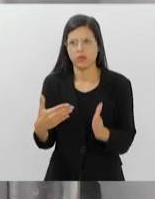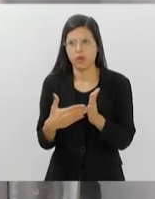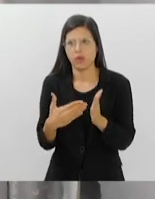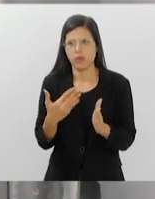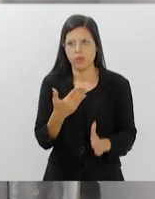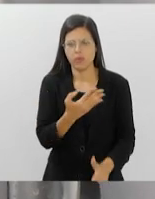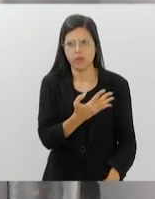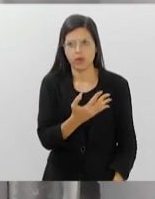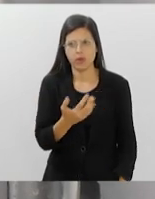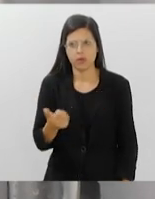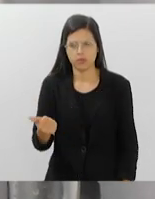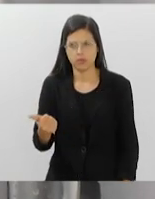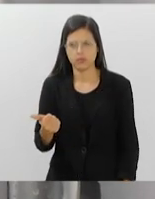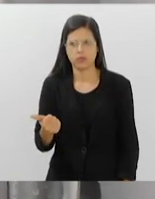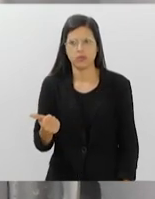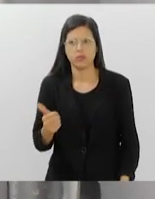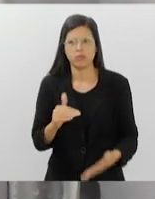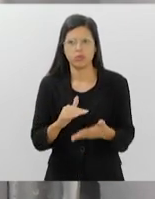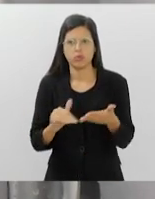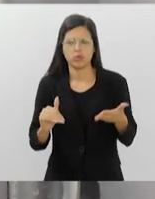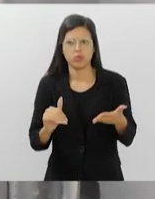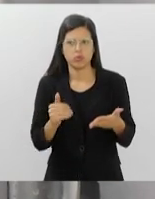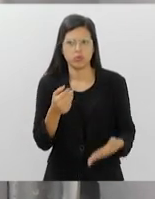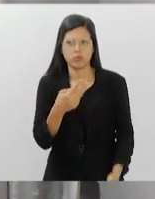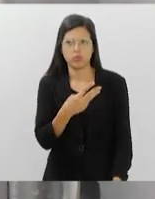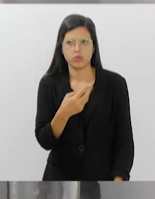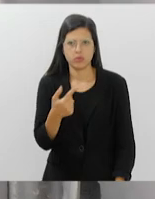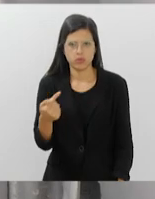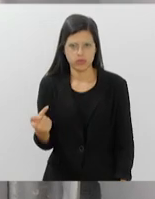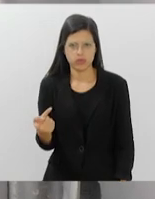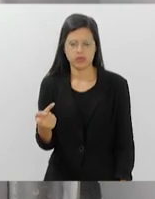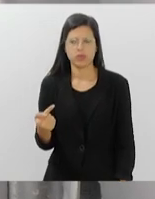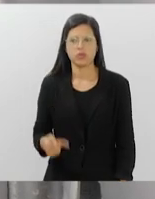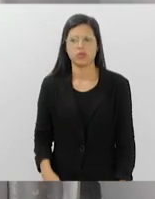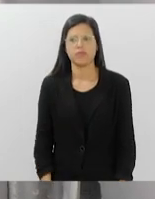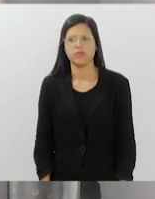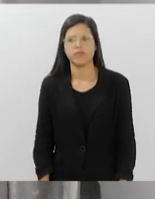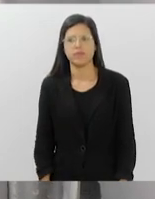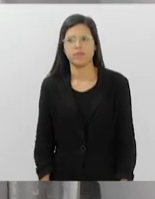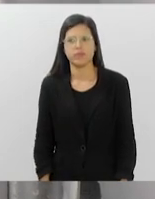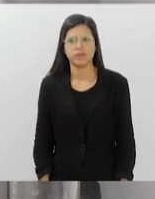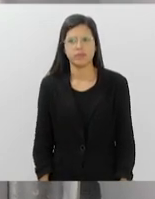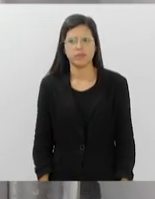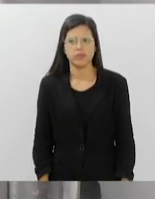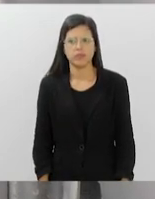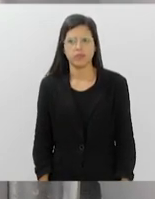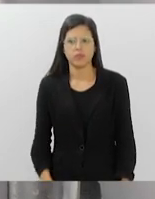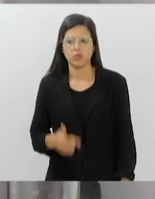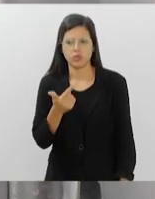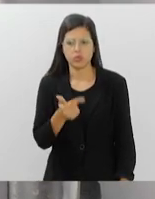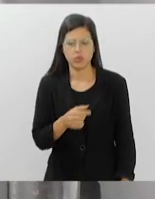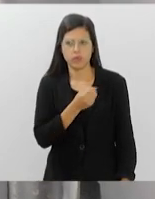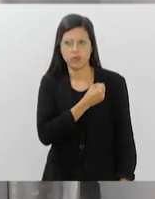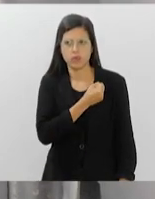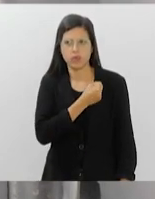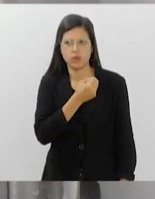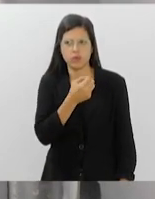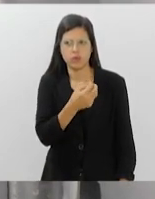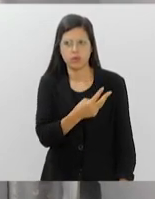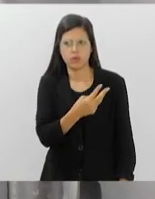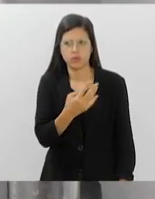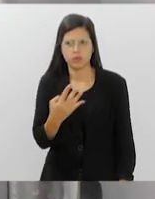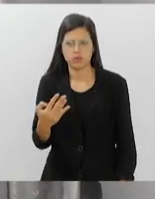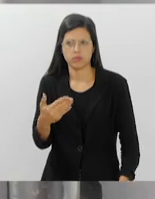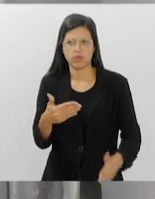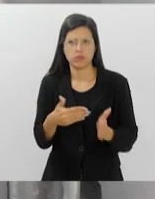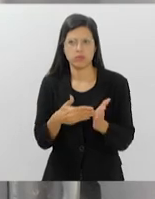ao 41, com exceção do 37, que foi retirado de pauta. Repetindo, blocos do